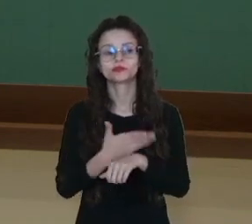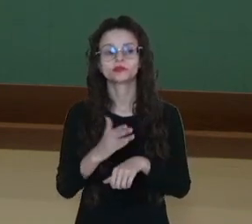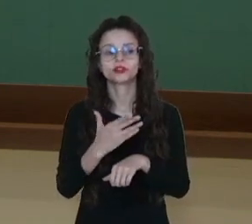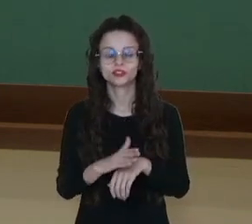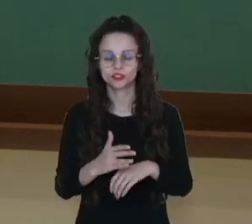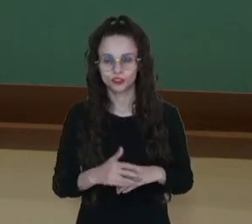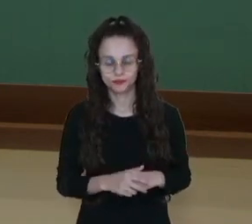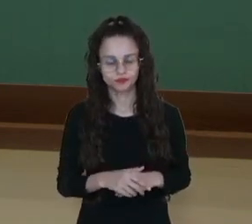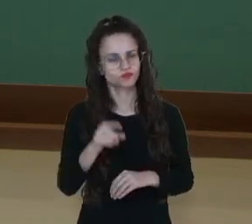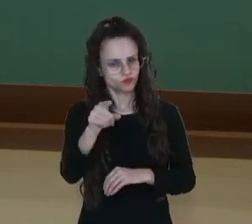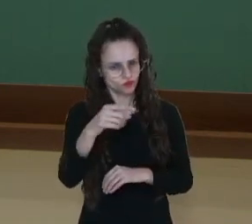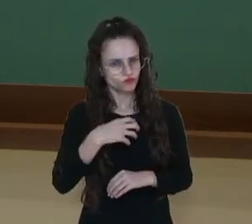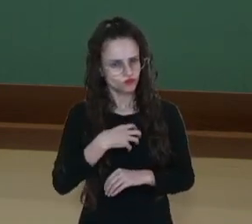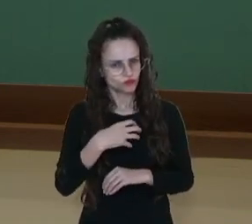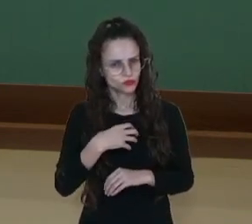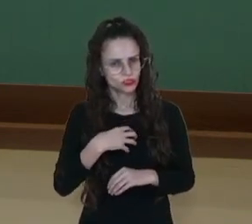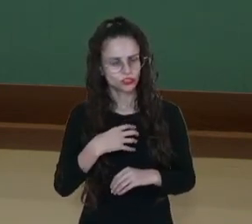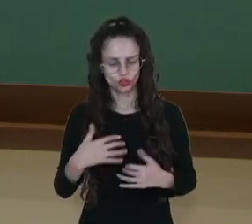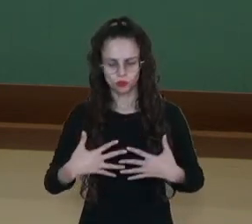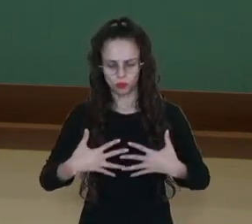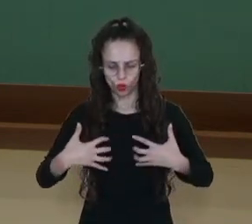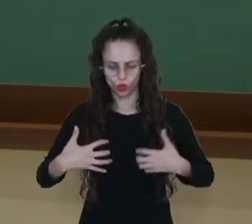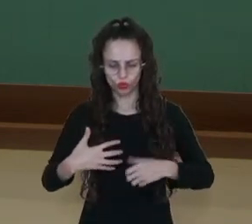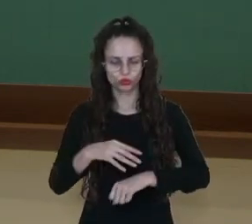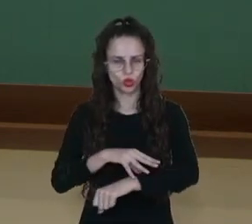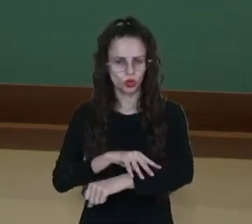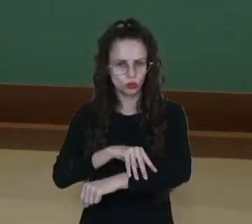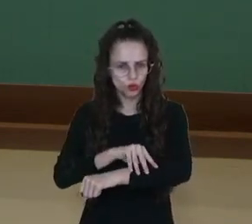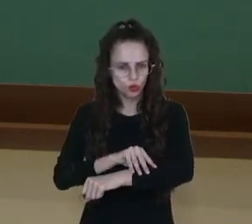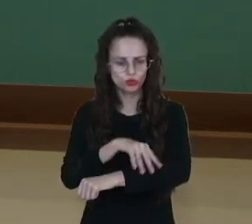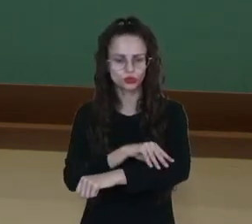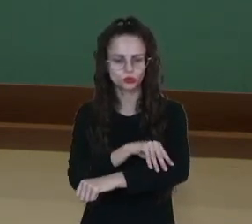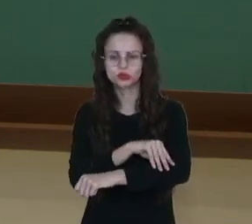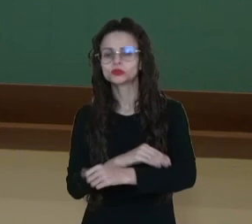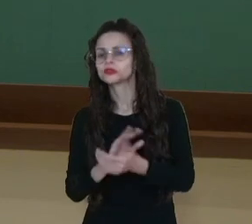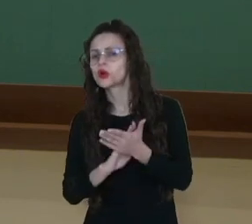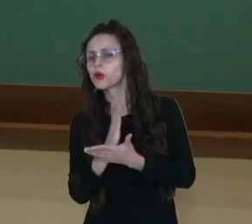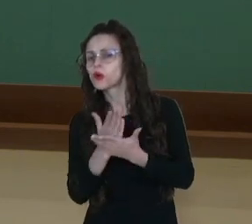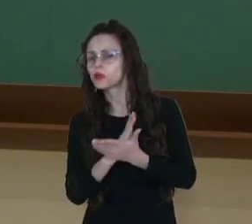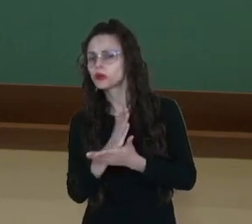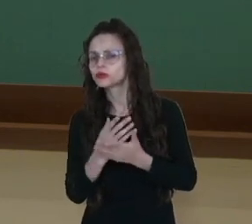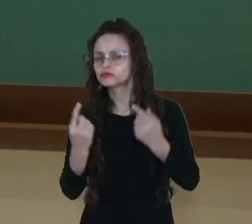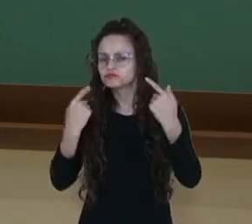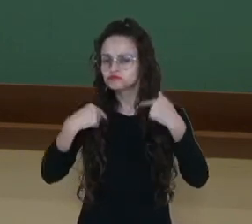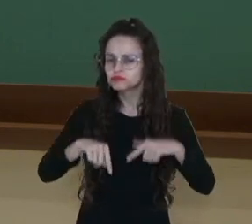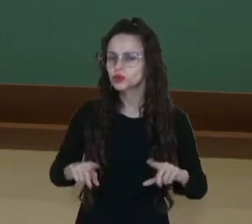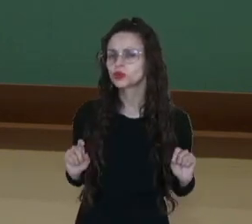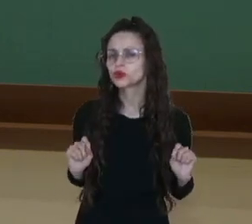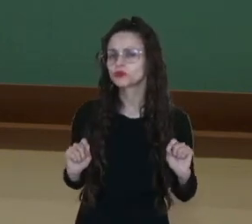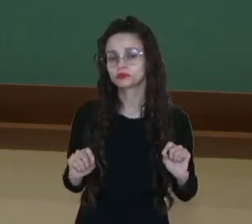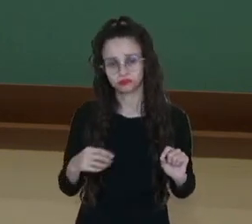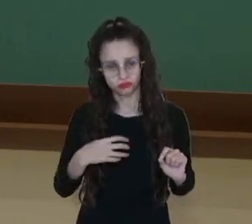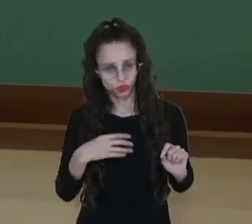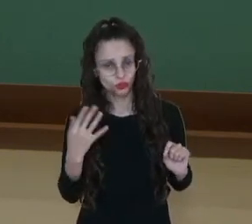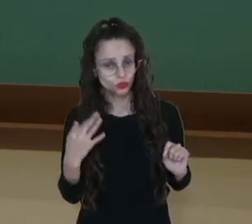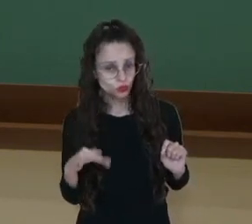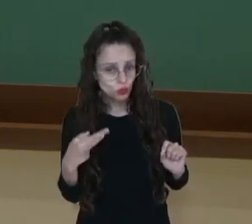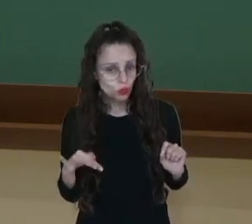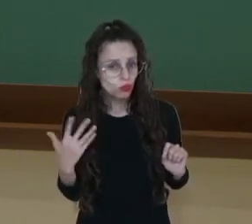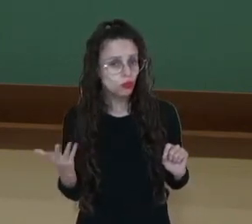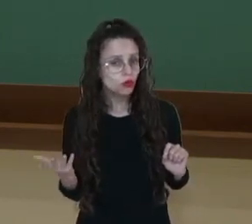prática? Sentiram a tensão muscular, o incômodo de alguma parte do corpo? Né? Sentiram alguma dor ao realizar